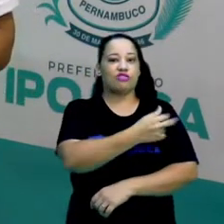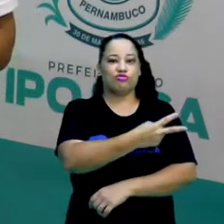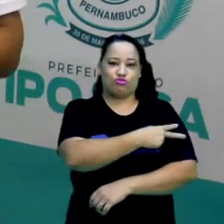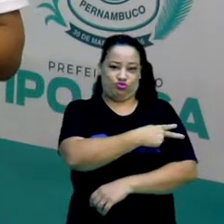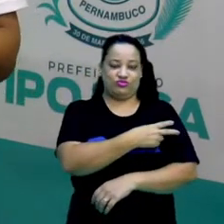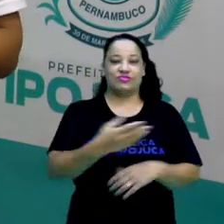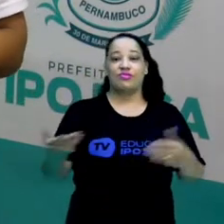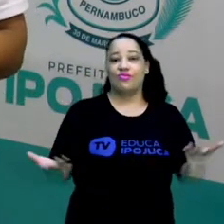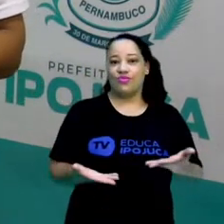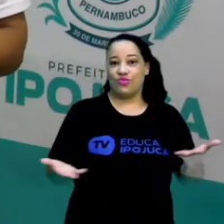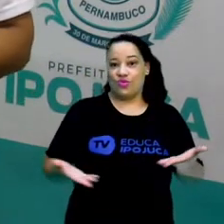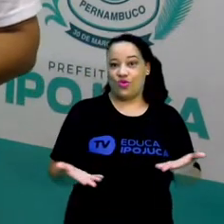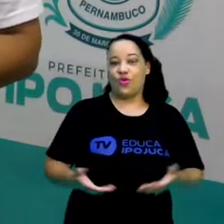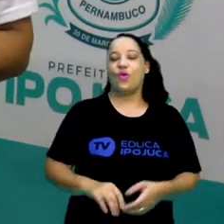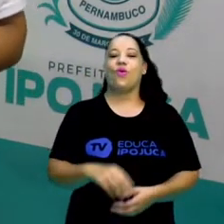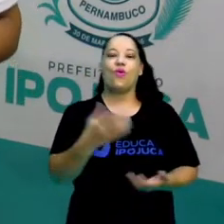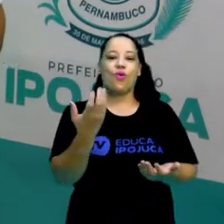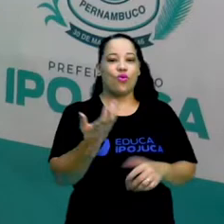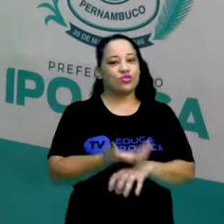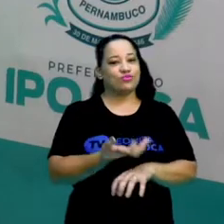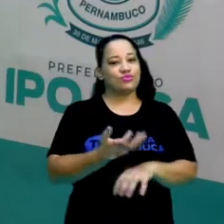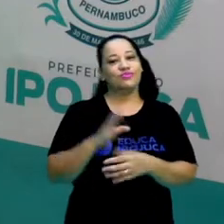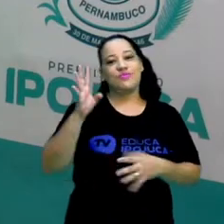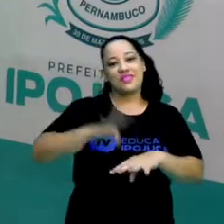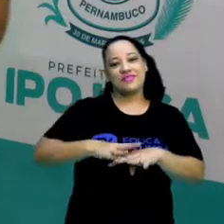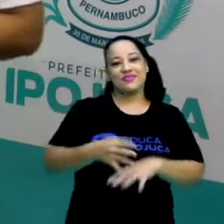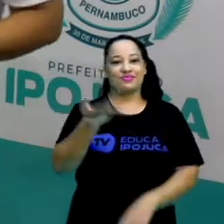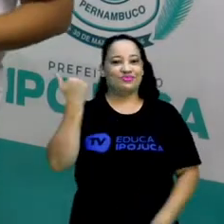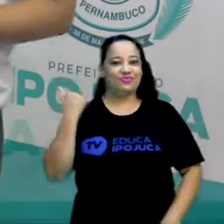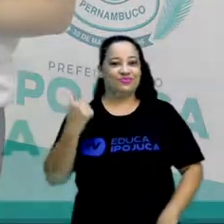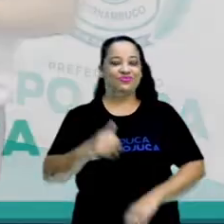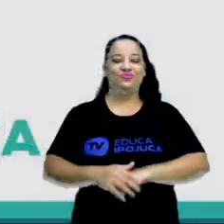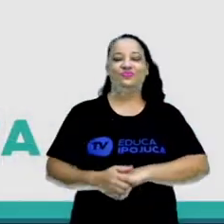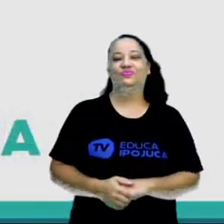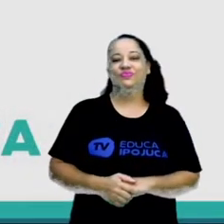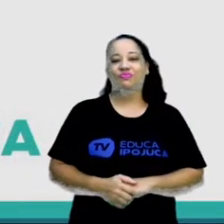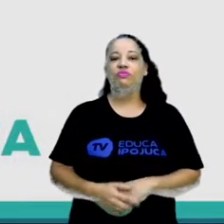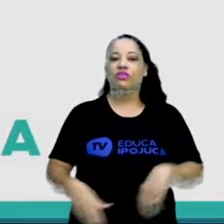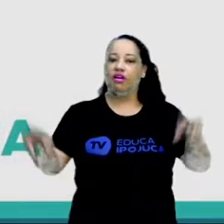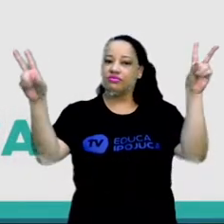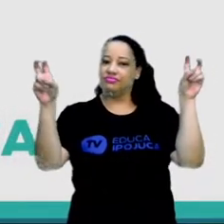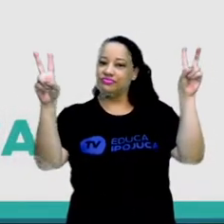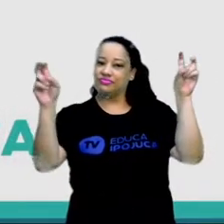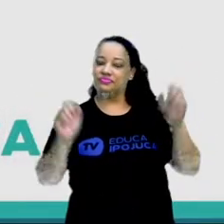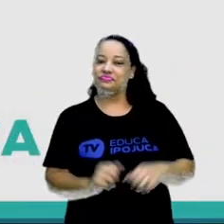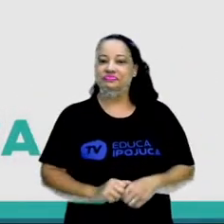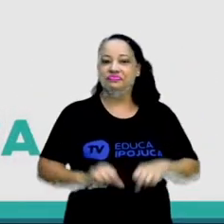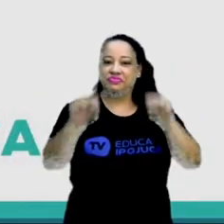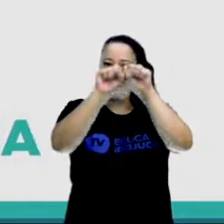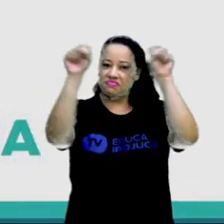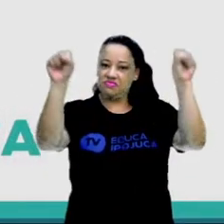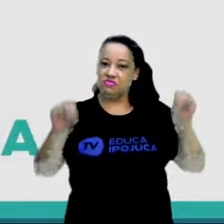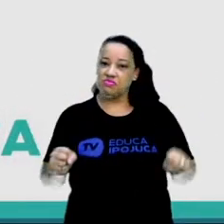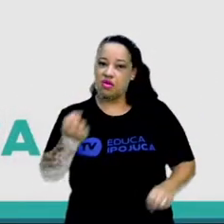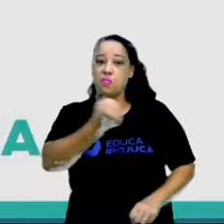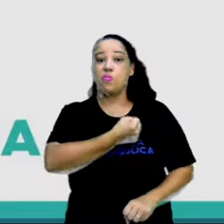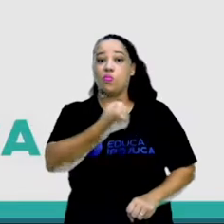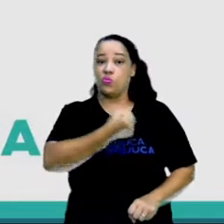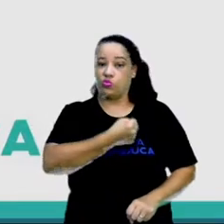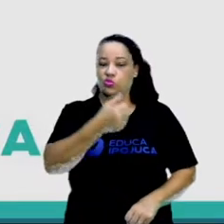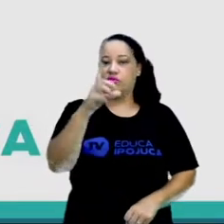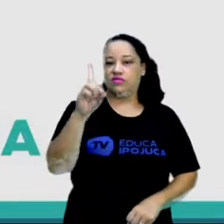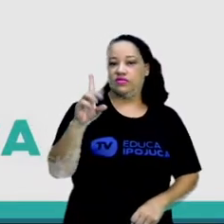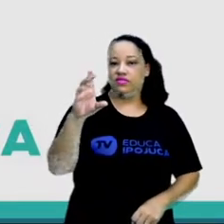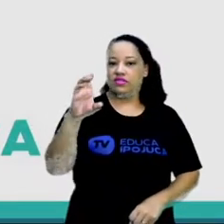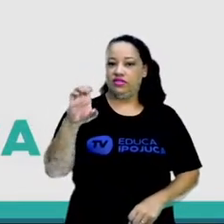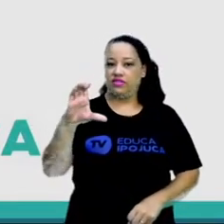2. Hoje, na disciplina de Matemática, vamos lá? Sistema de numeração decimal,